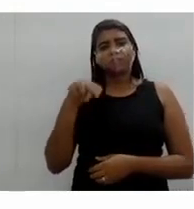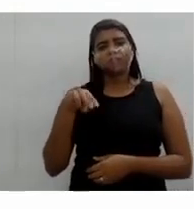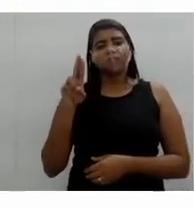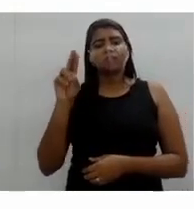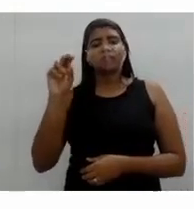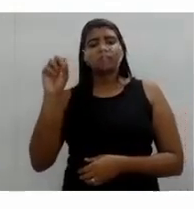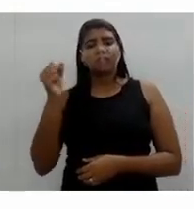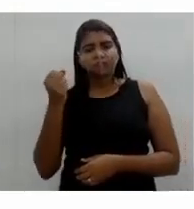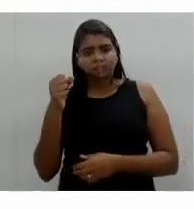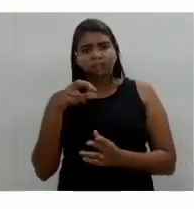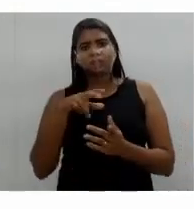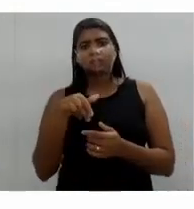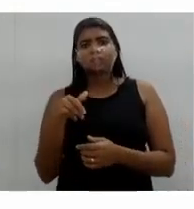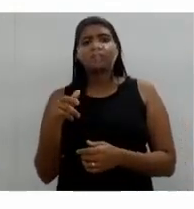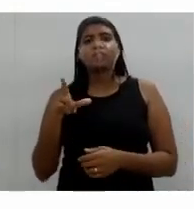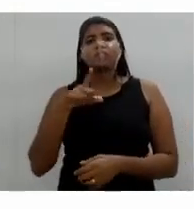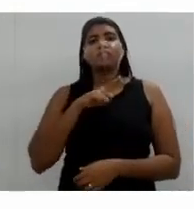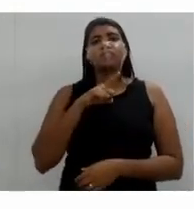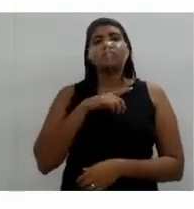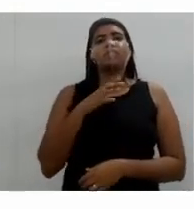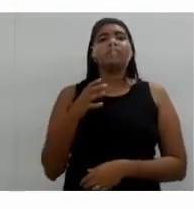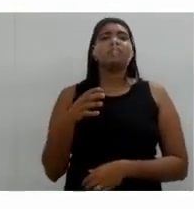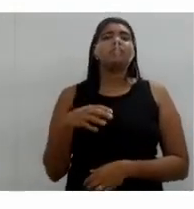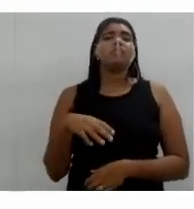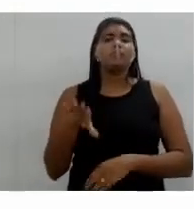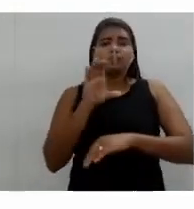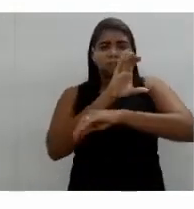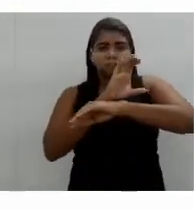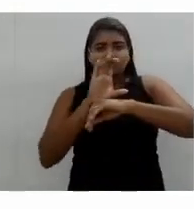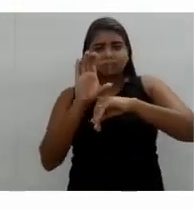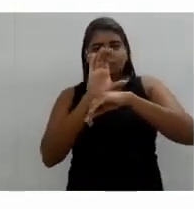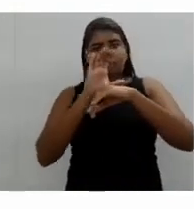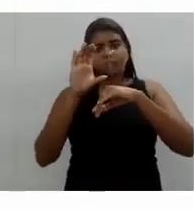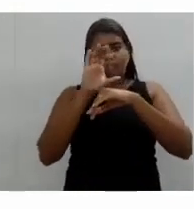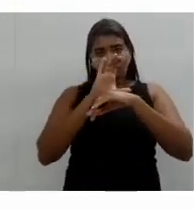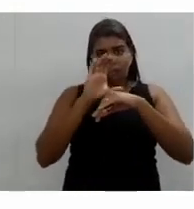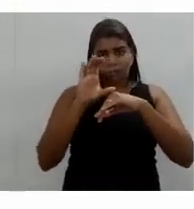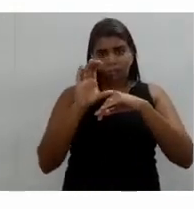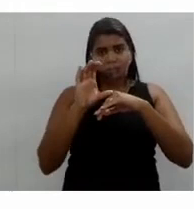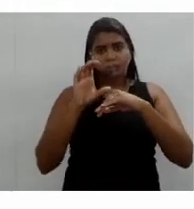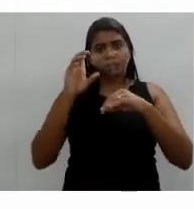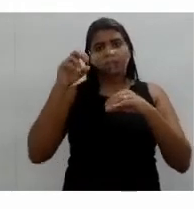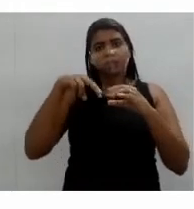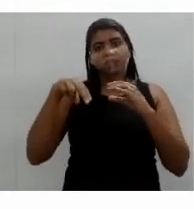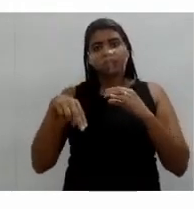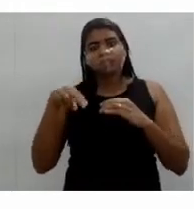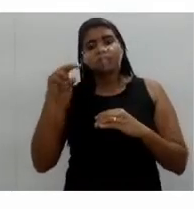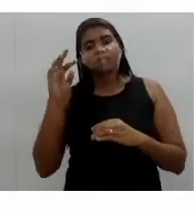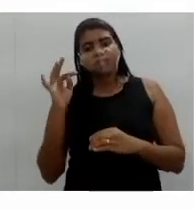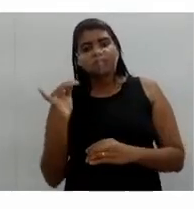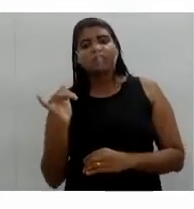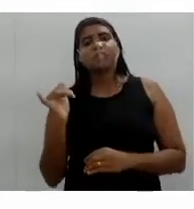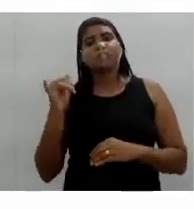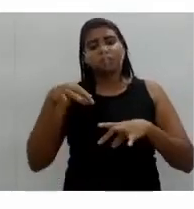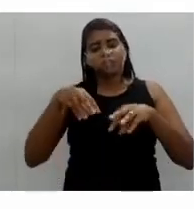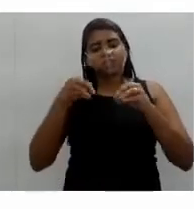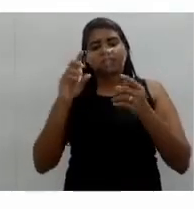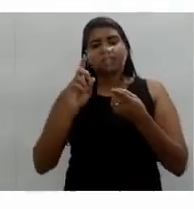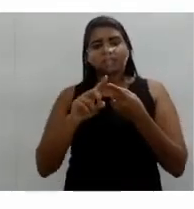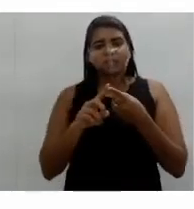que tem uma atmosfera formada por dióxido de carbono e nitrogênio. A Terra, na sua maior